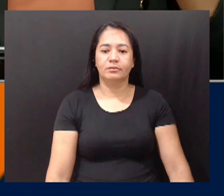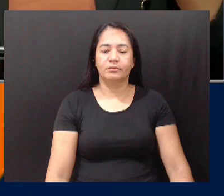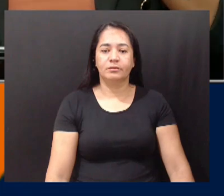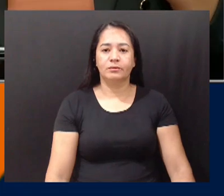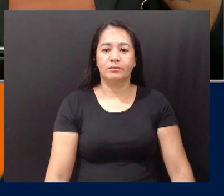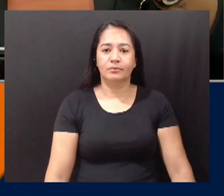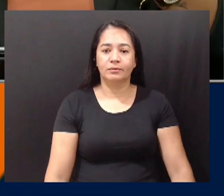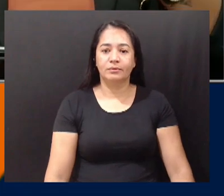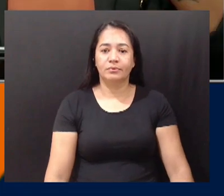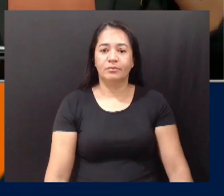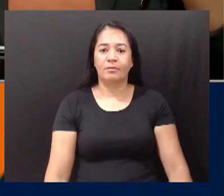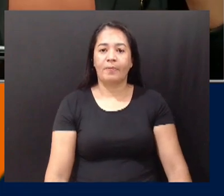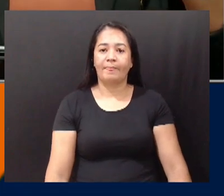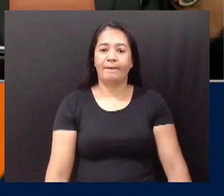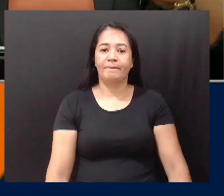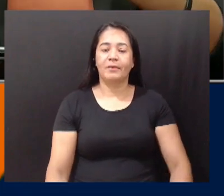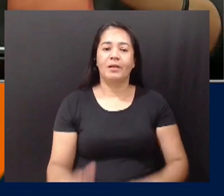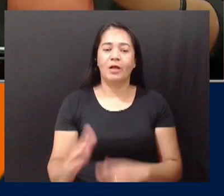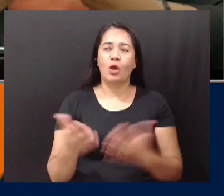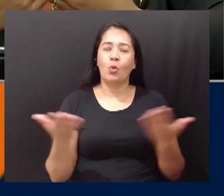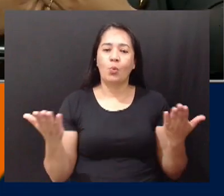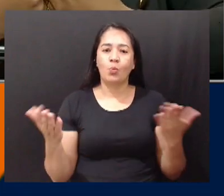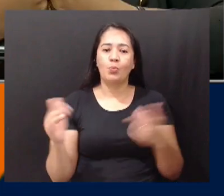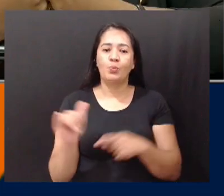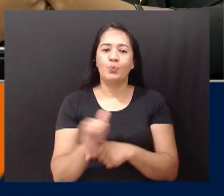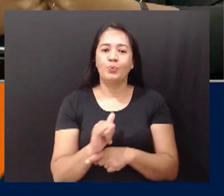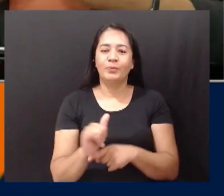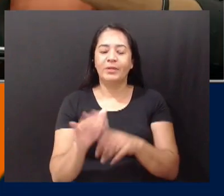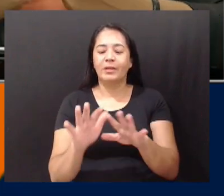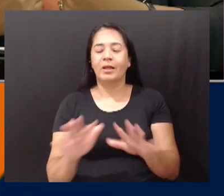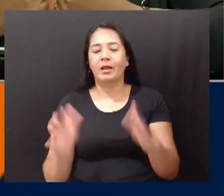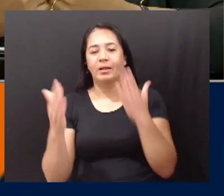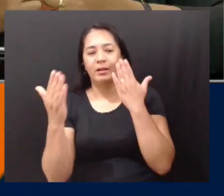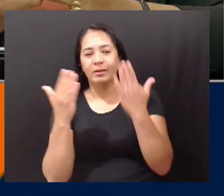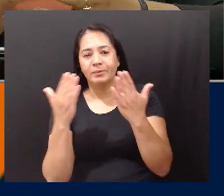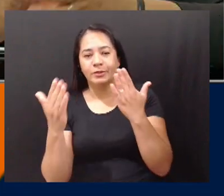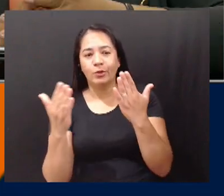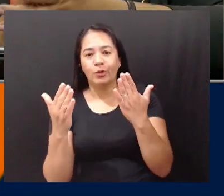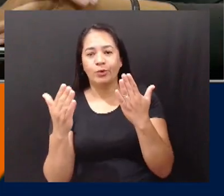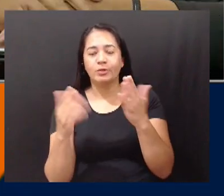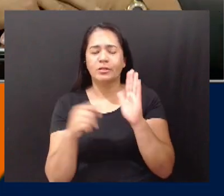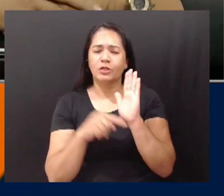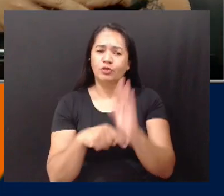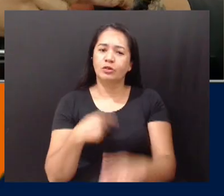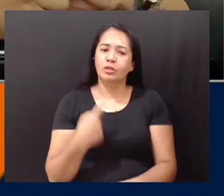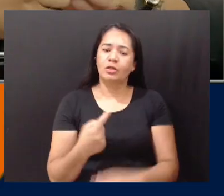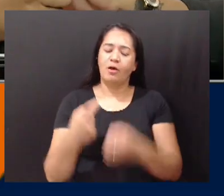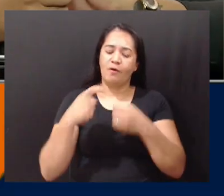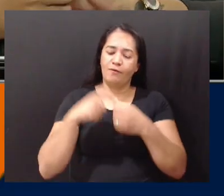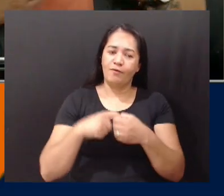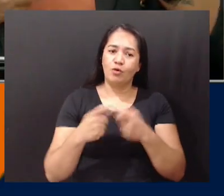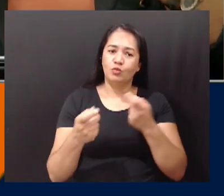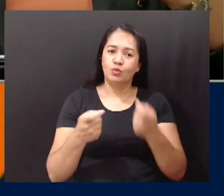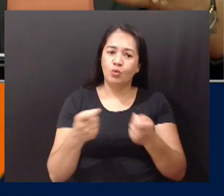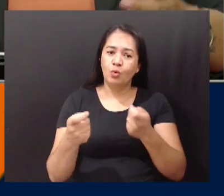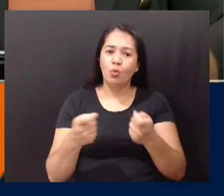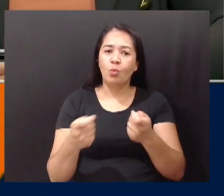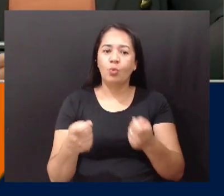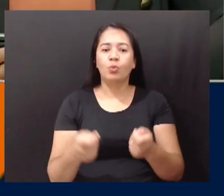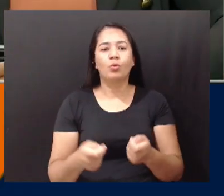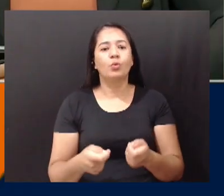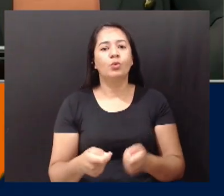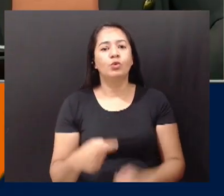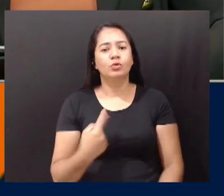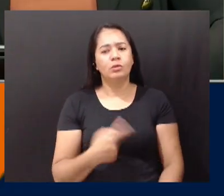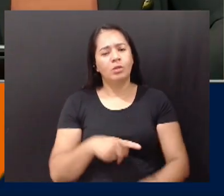gente, estratégias aí da parte da psicologia, né, que ajuda a gente a retomar o controle do nosso